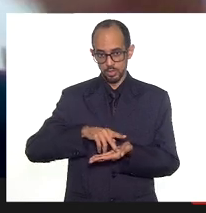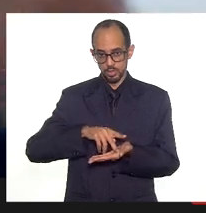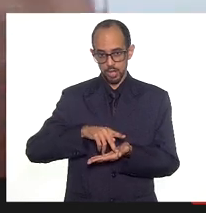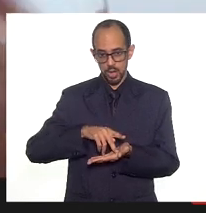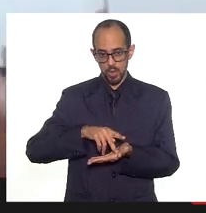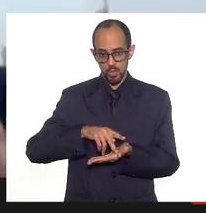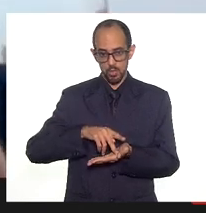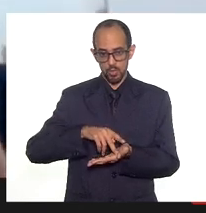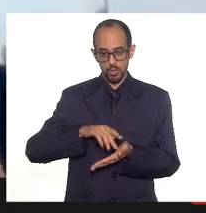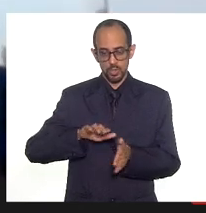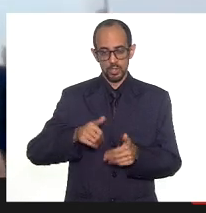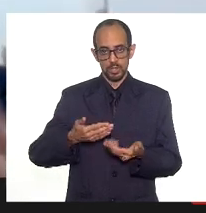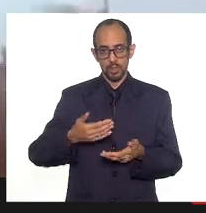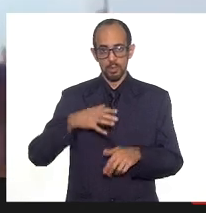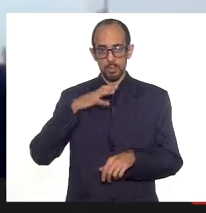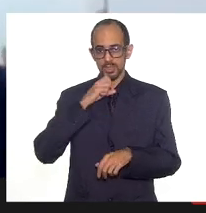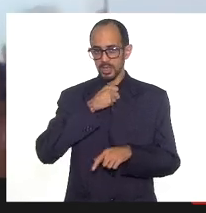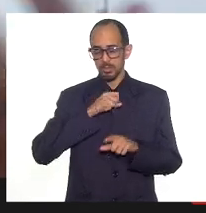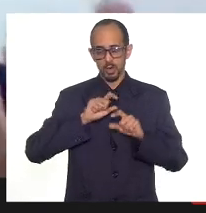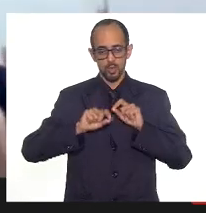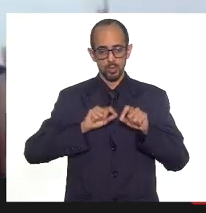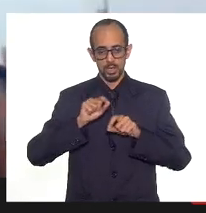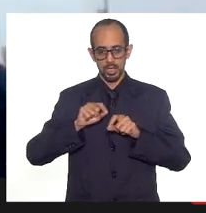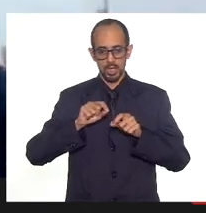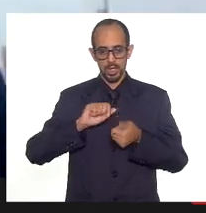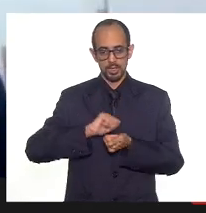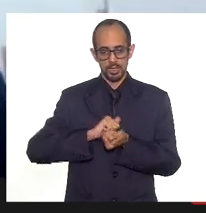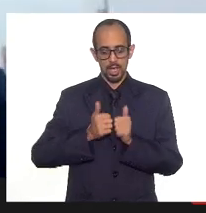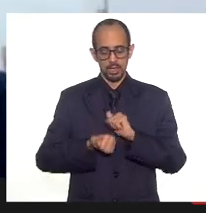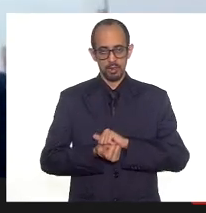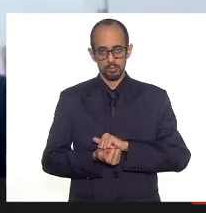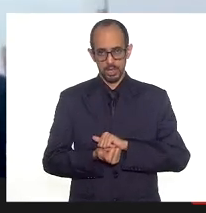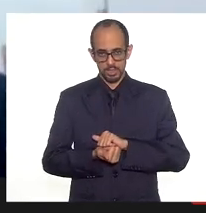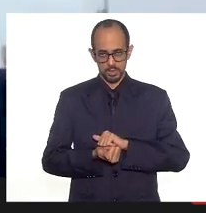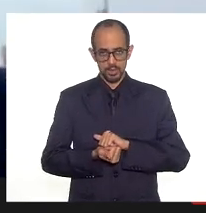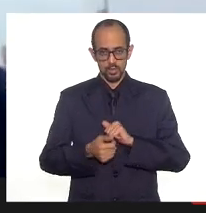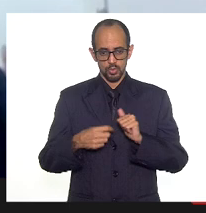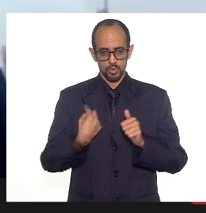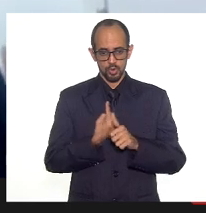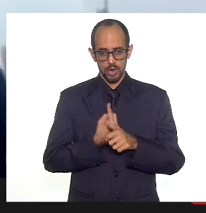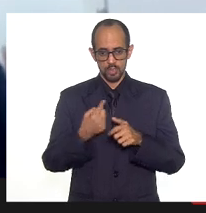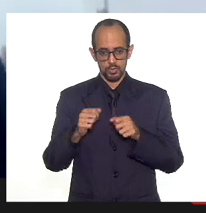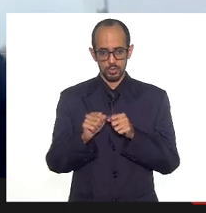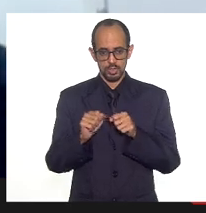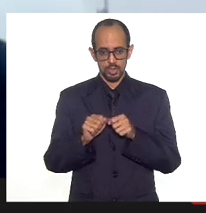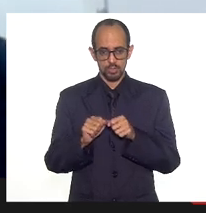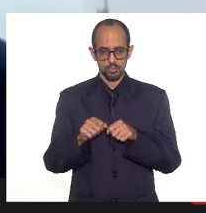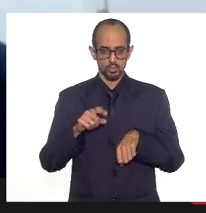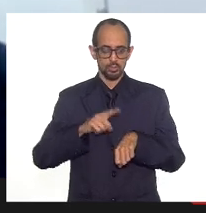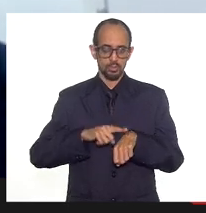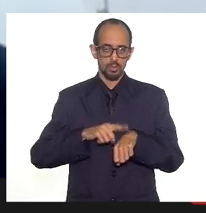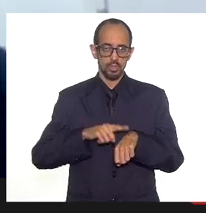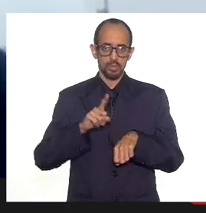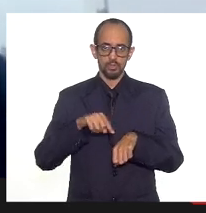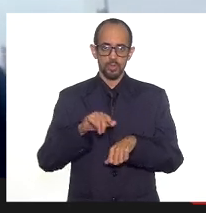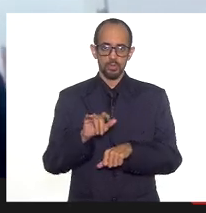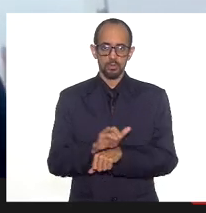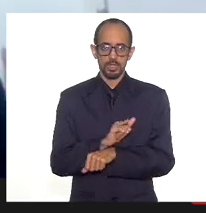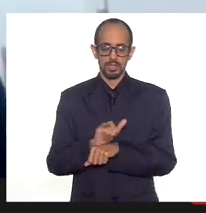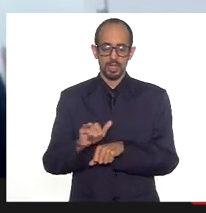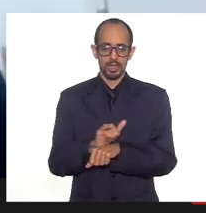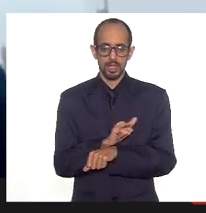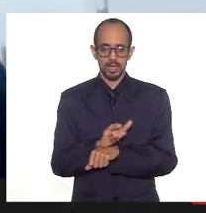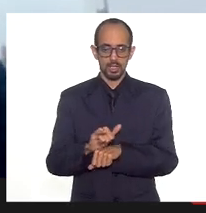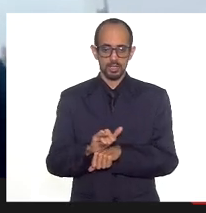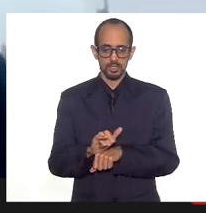exterior. Então, perceba, essa realocação de ser importada ou nacional, naquele momento, com aquela estratégia de contratação que foi feita,